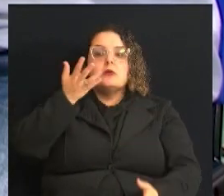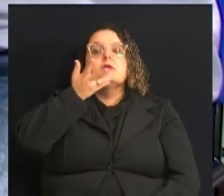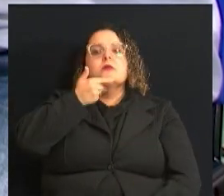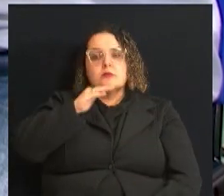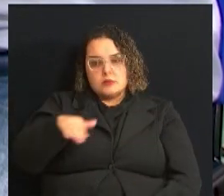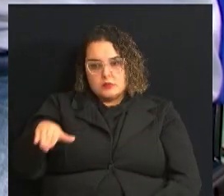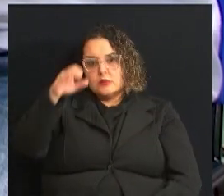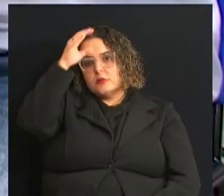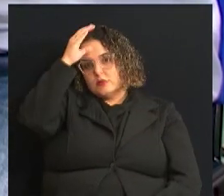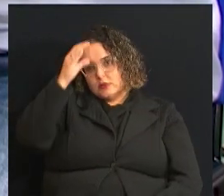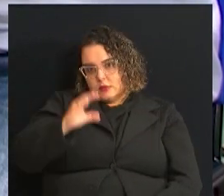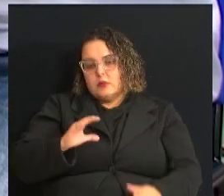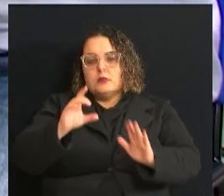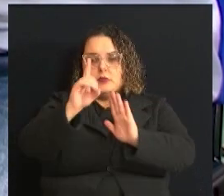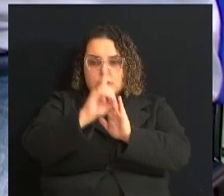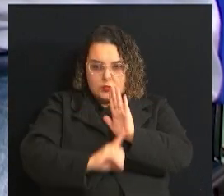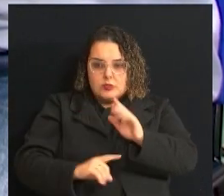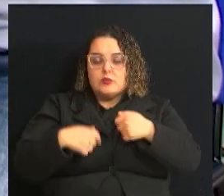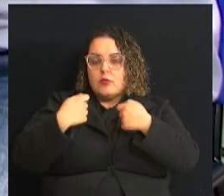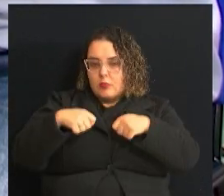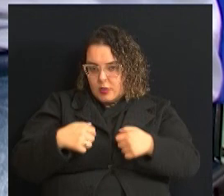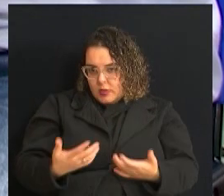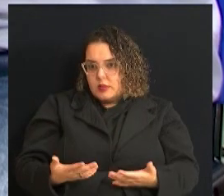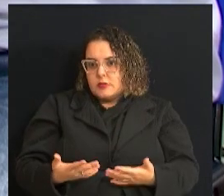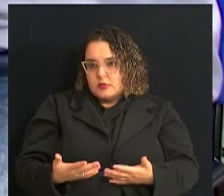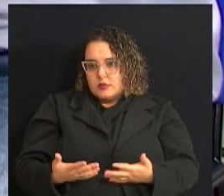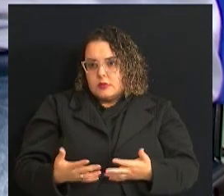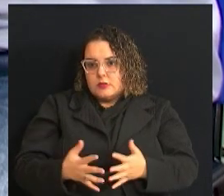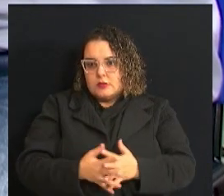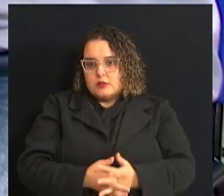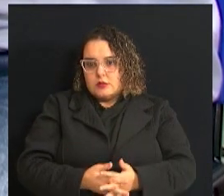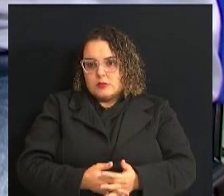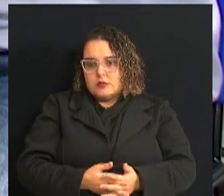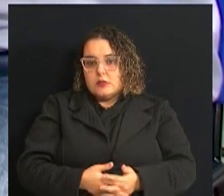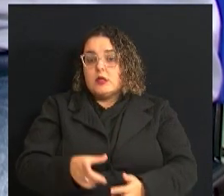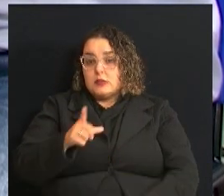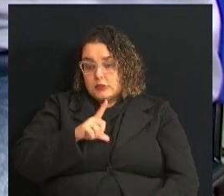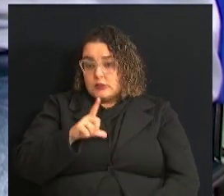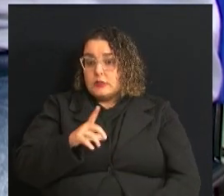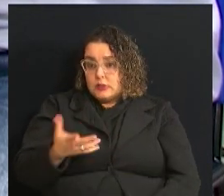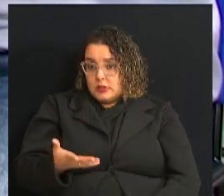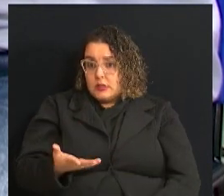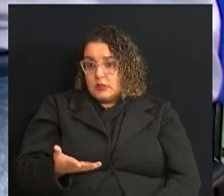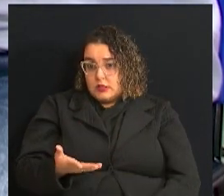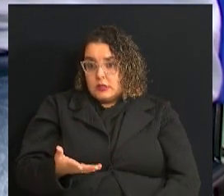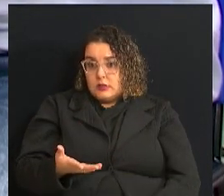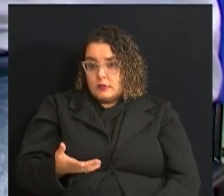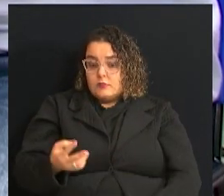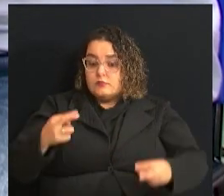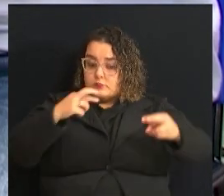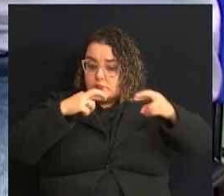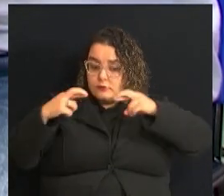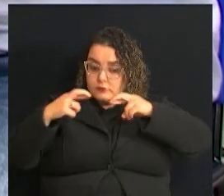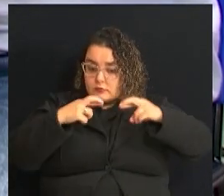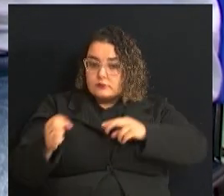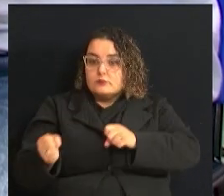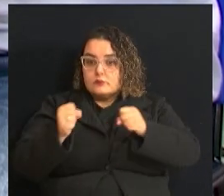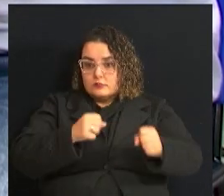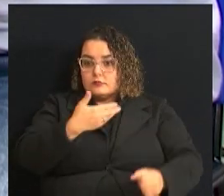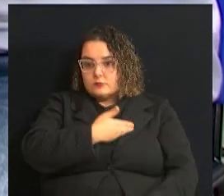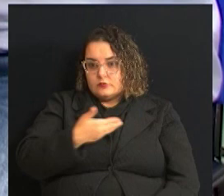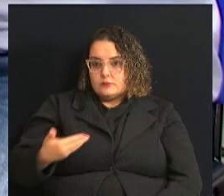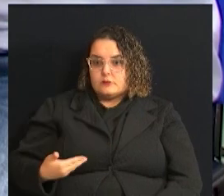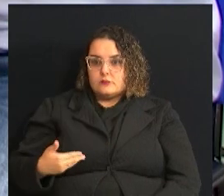de direito e elas precisam ter essa supervisão do poder público. Por